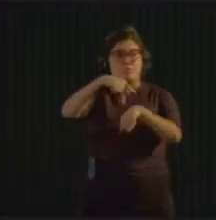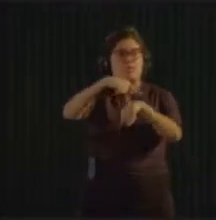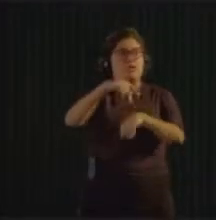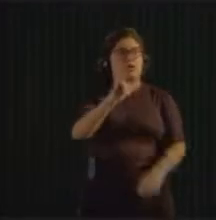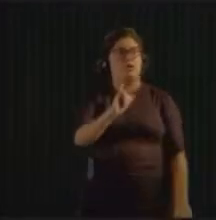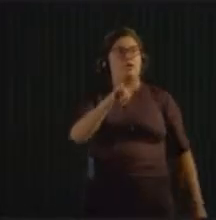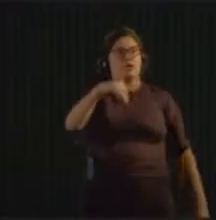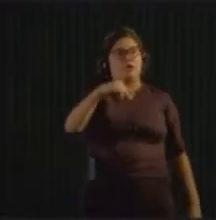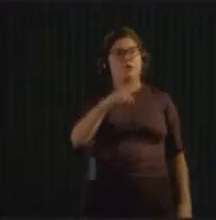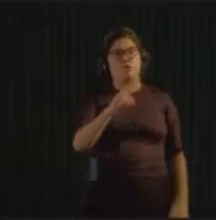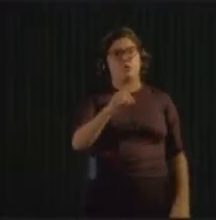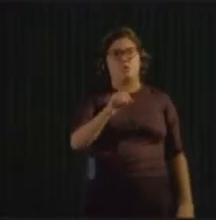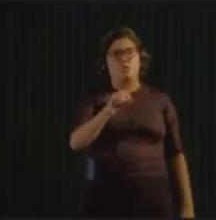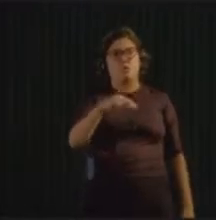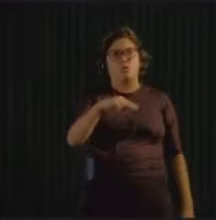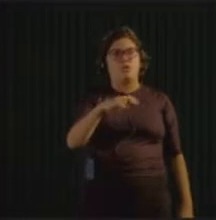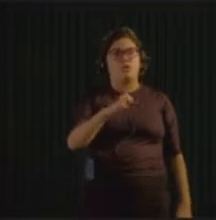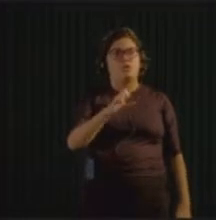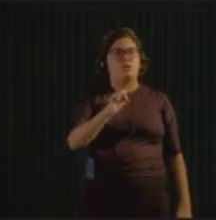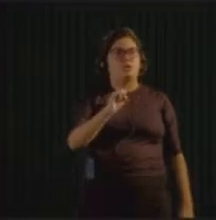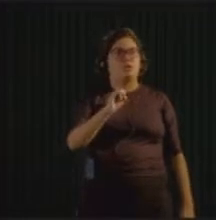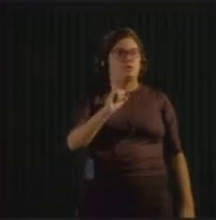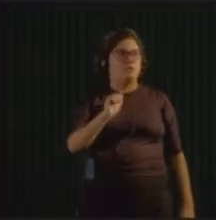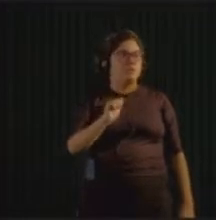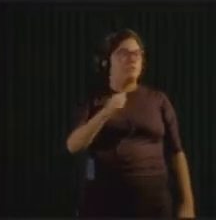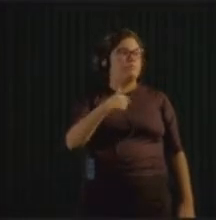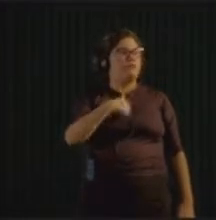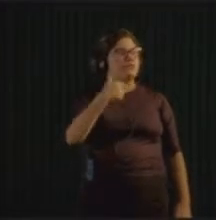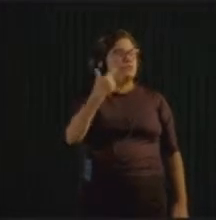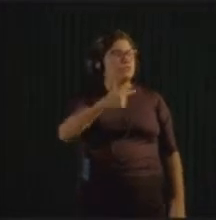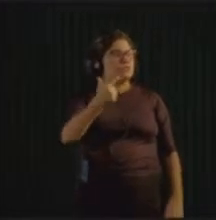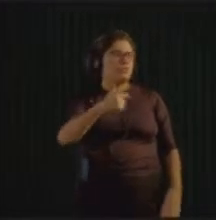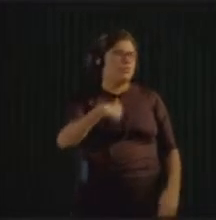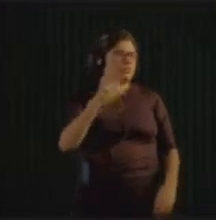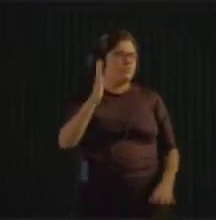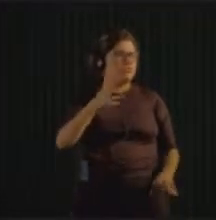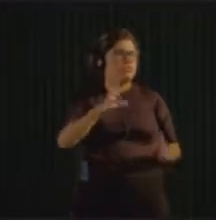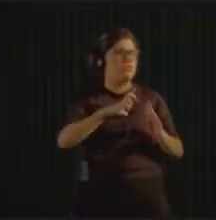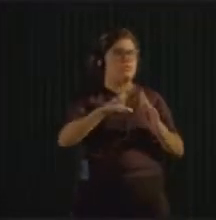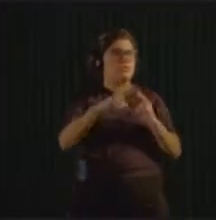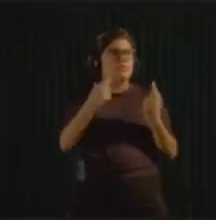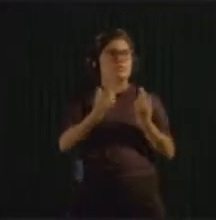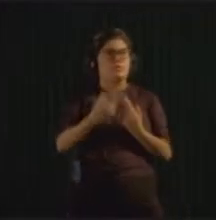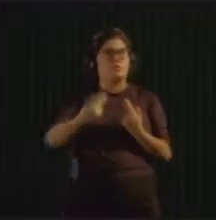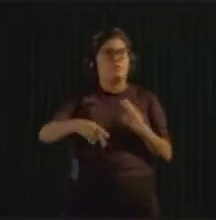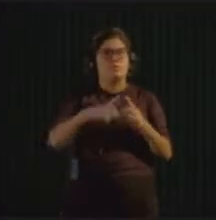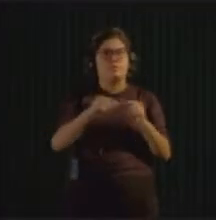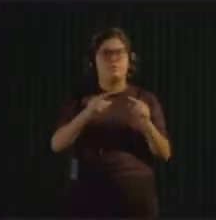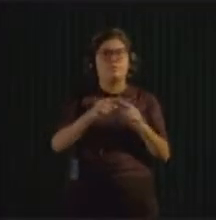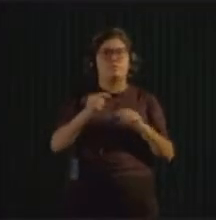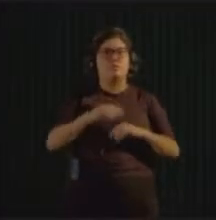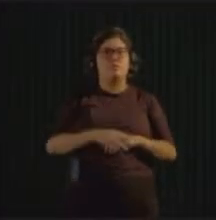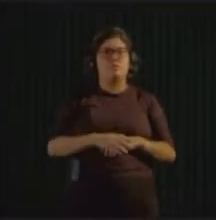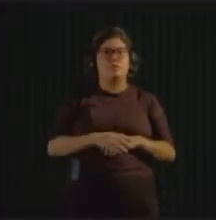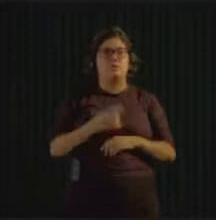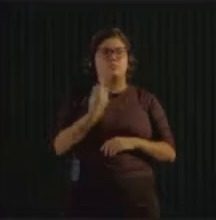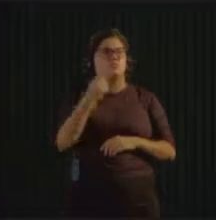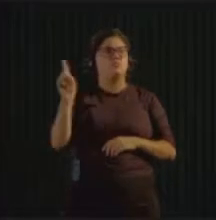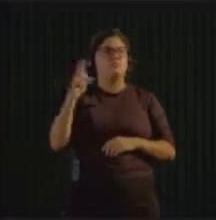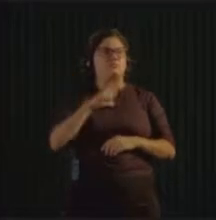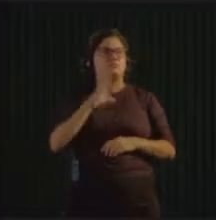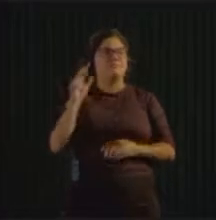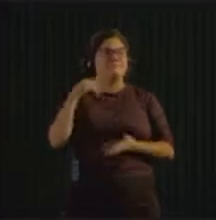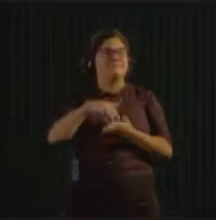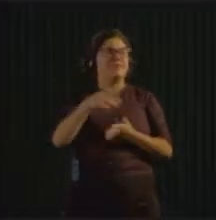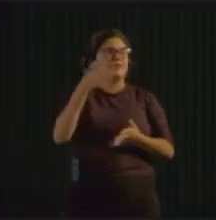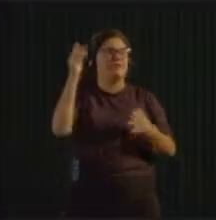vez que tivemos essa grande reunião em Brasília, e a última vez foi live, e foi tão bom estar em um país, em uma fantástica